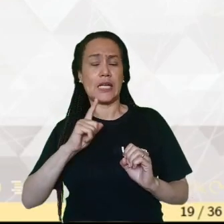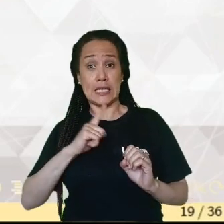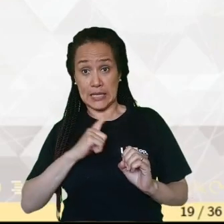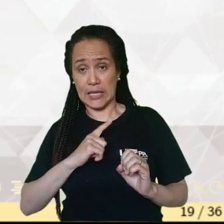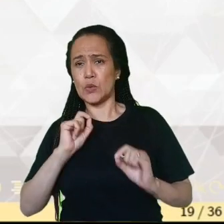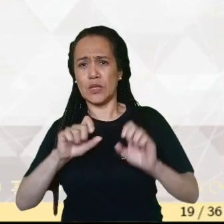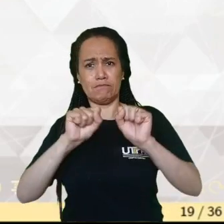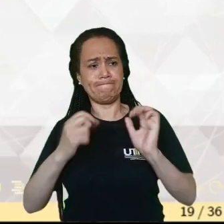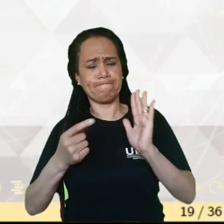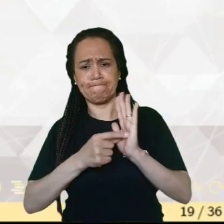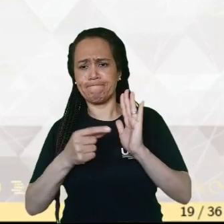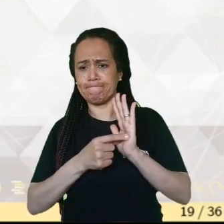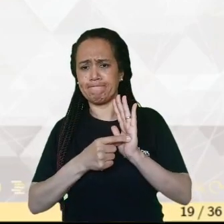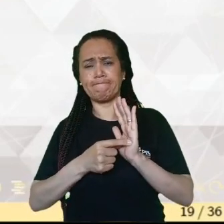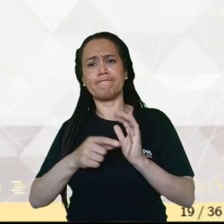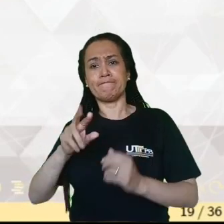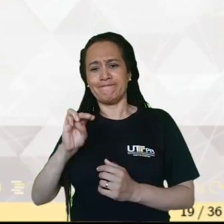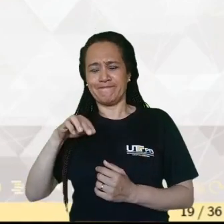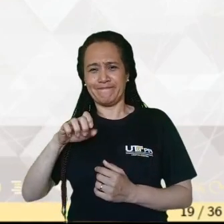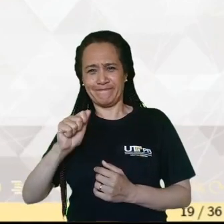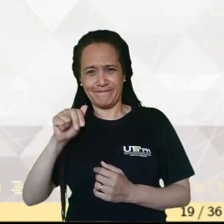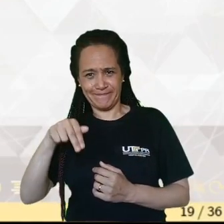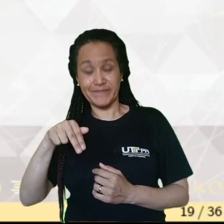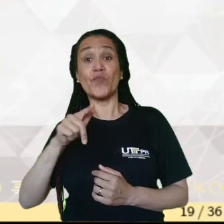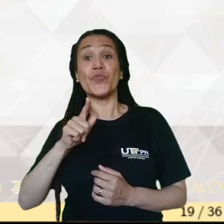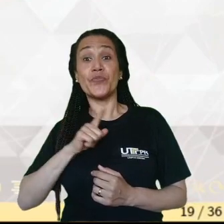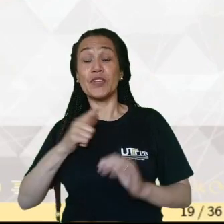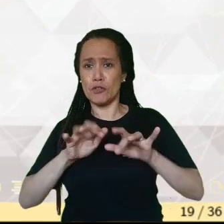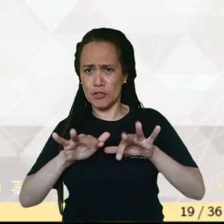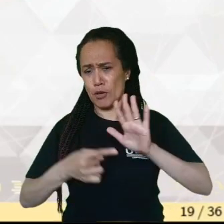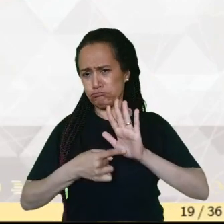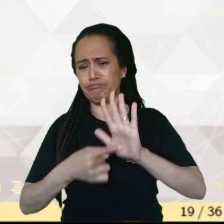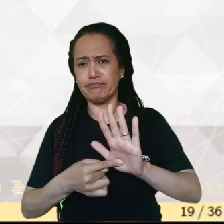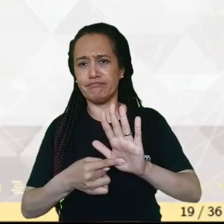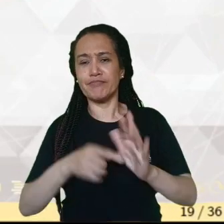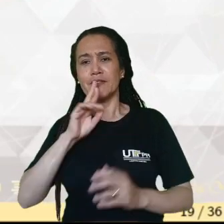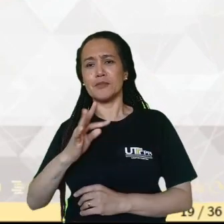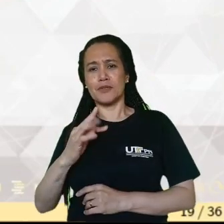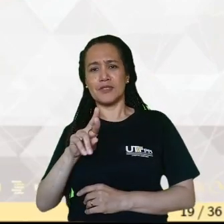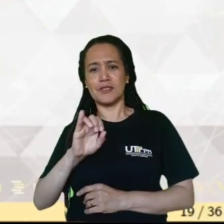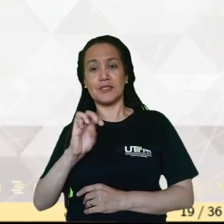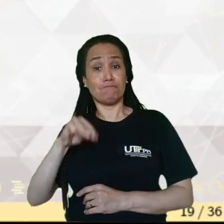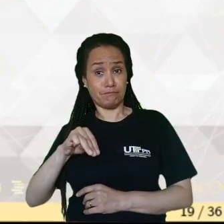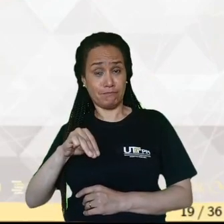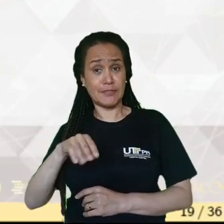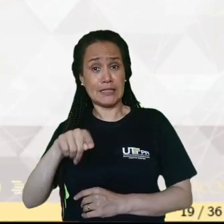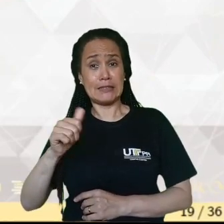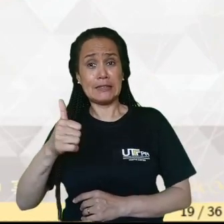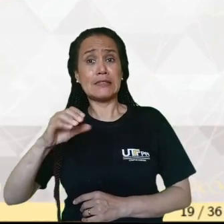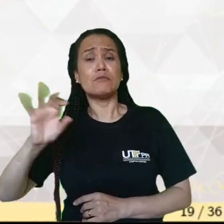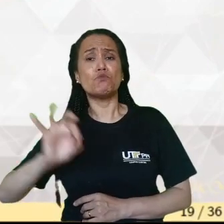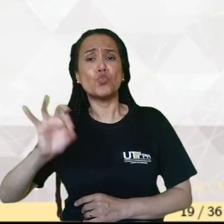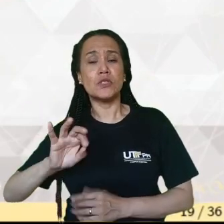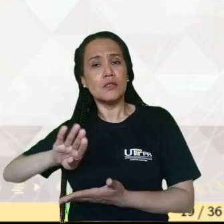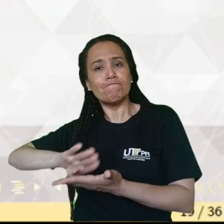lá, vai aparecer o chamado trim. Então, esse valor que está associado aqui, 0,1, são os 10% que